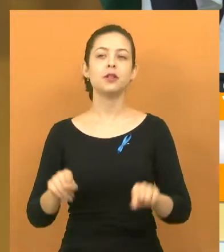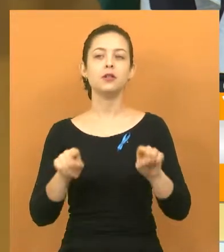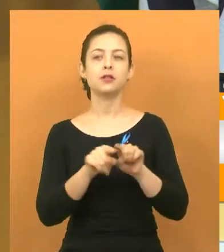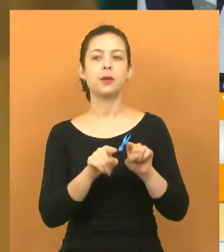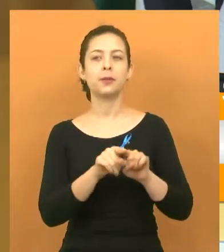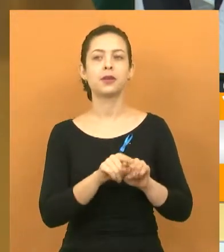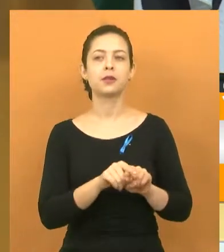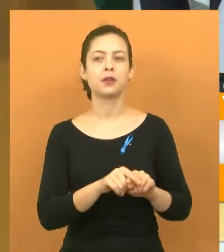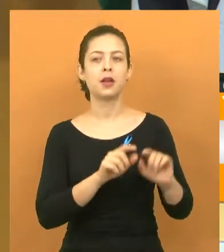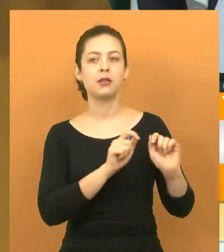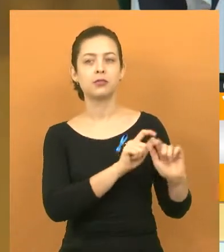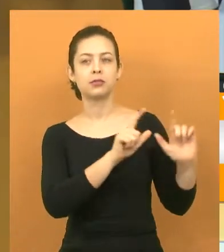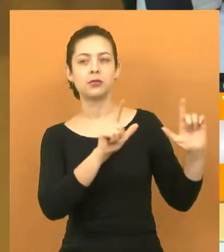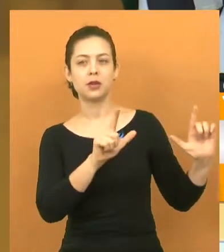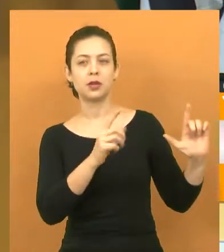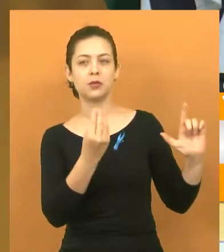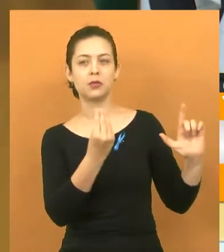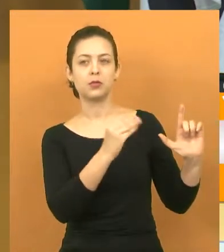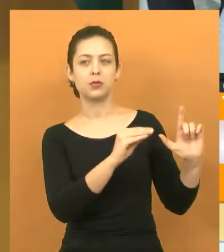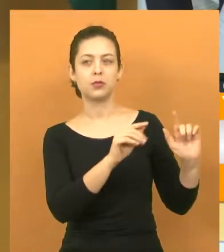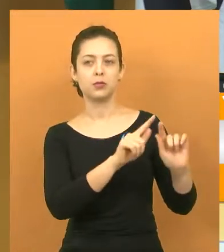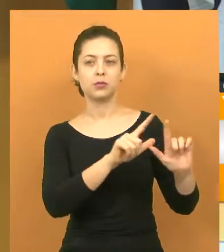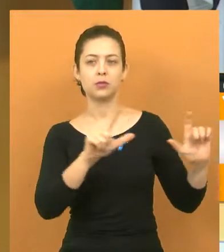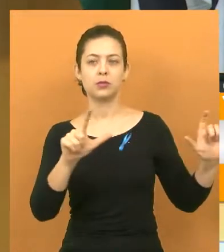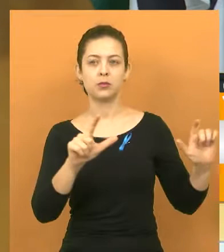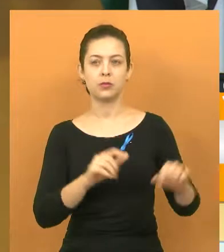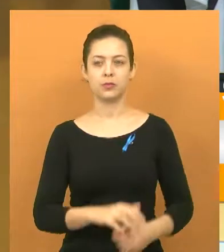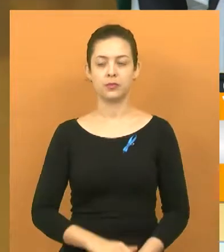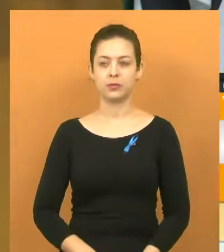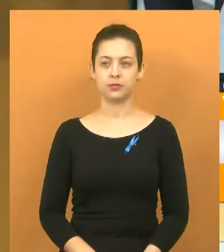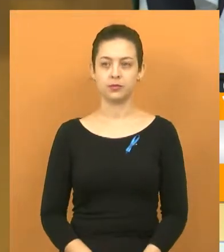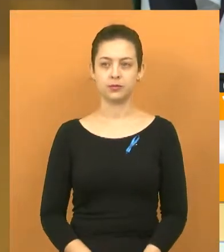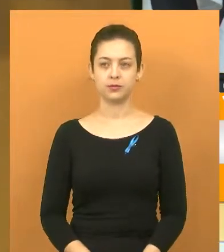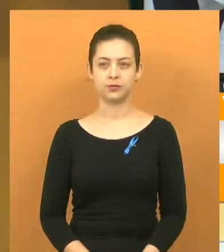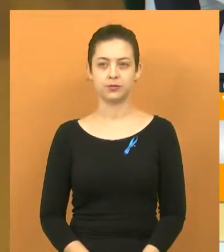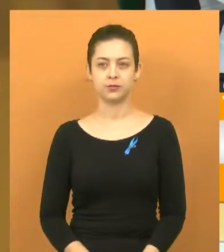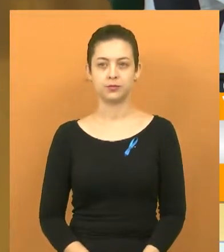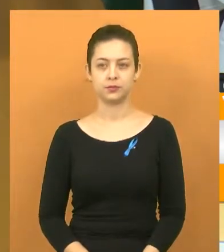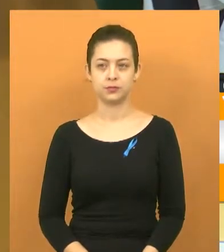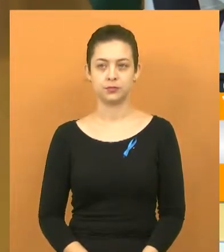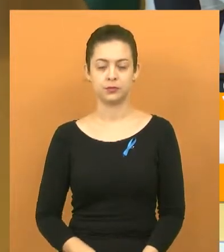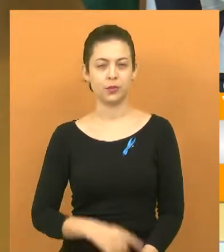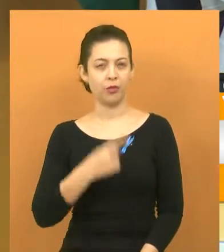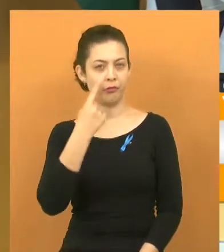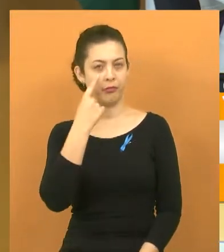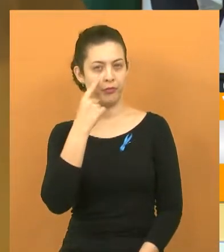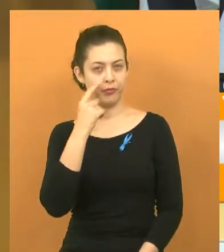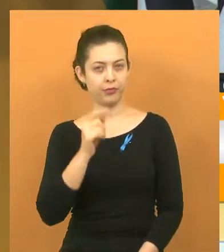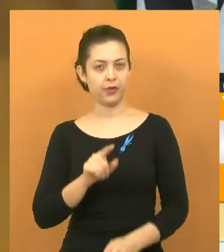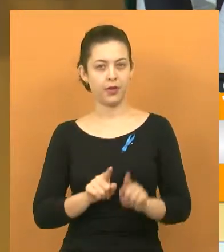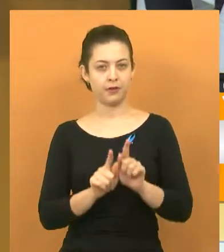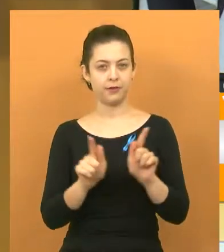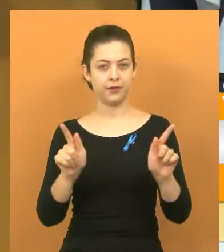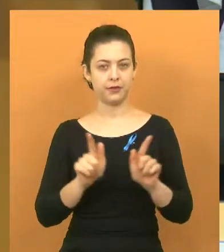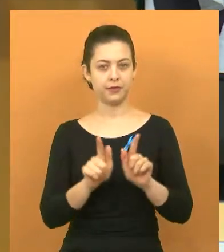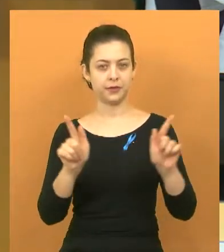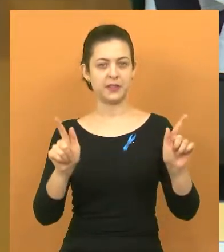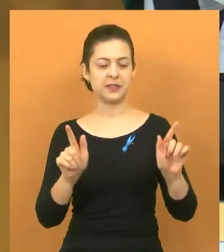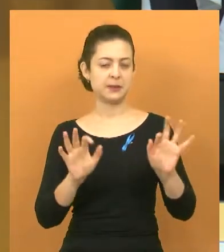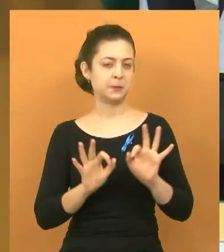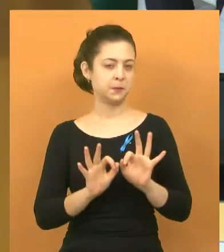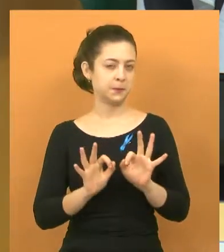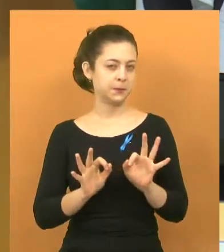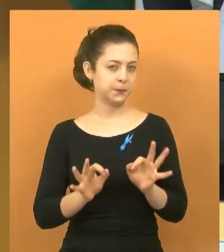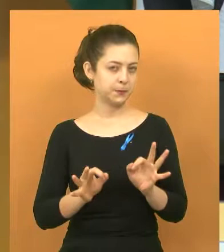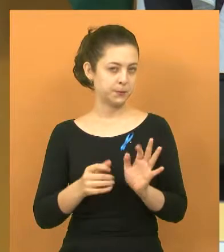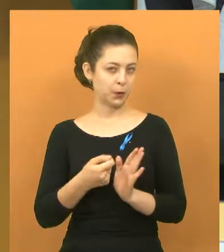uma manchete, mas eu quero só fazer uma... Hoje eu vi a matéria na Vanguarda, que também muito superficial,